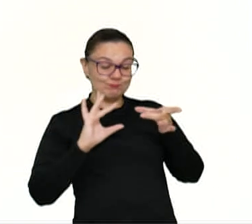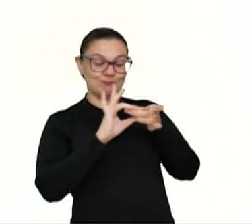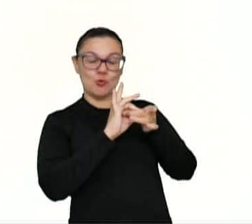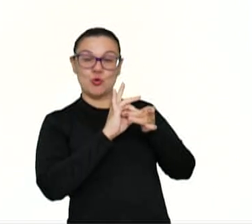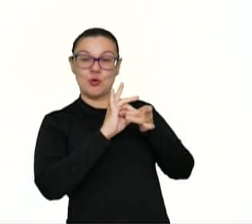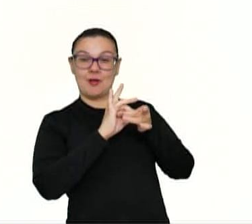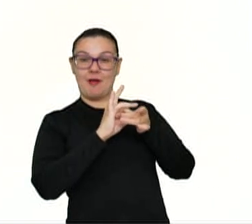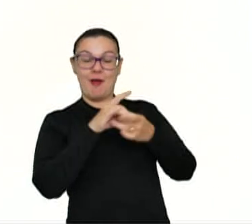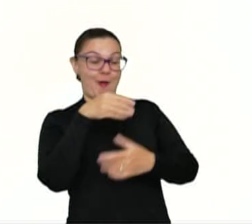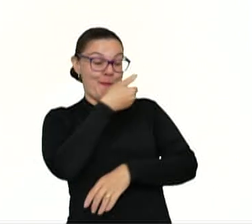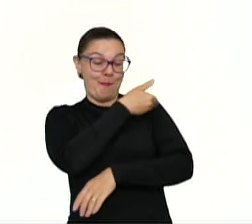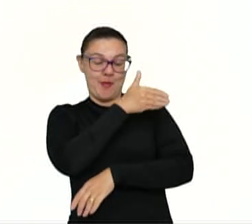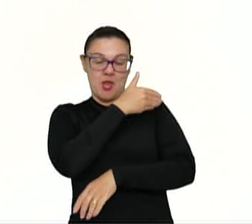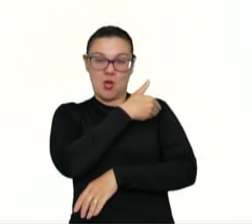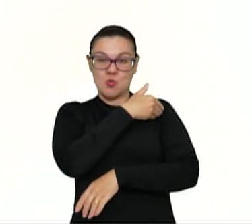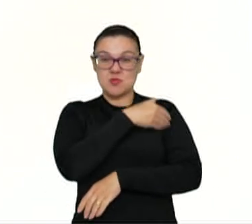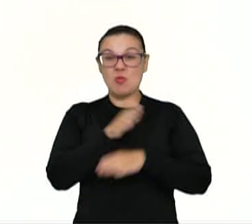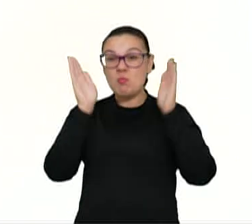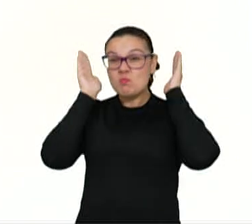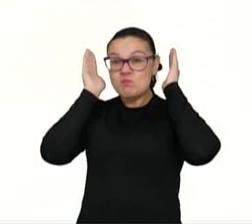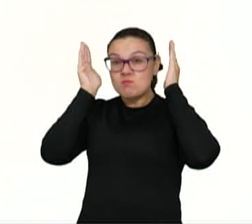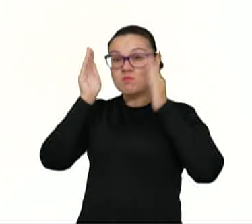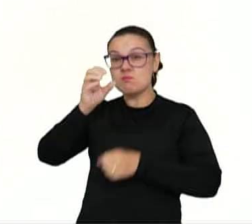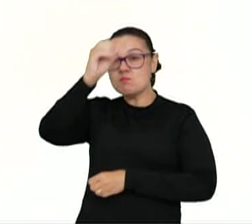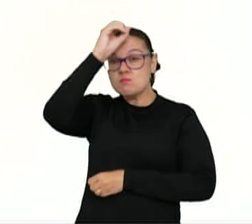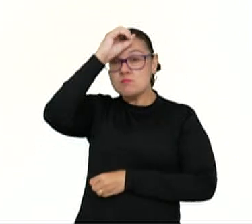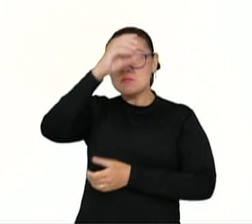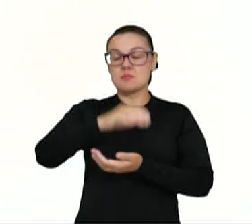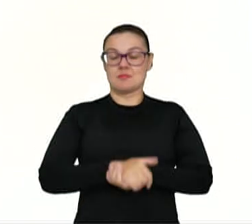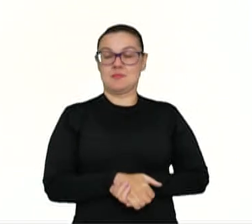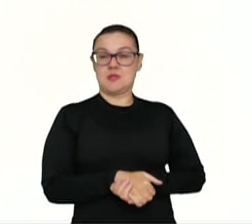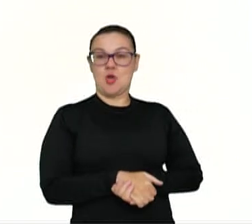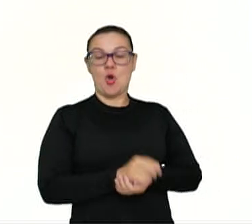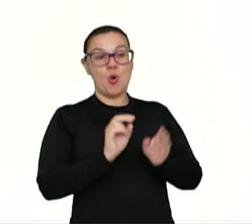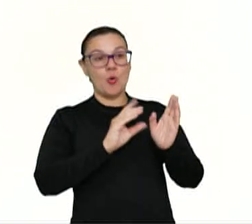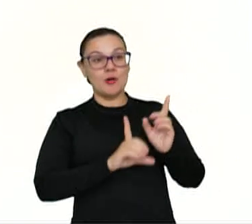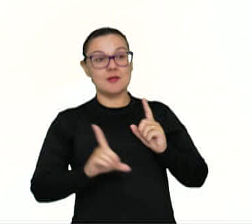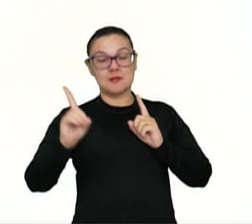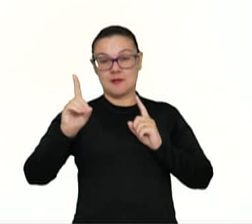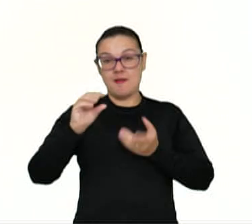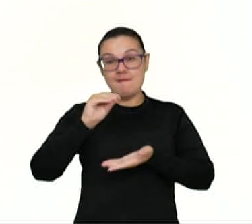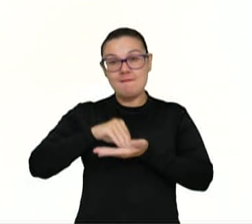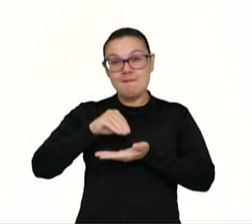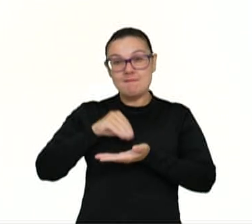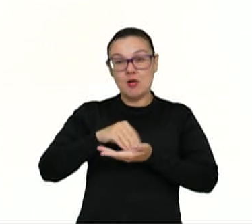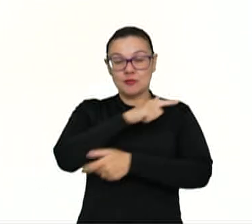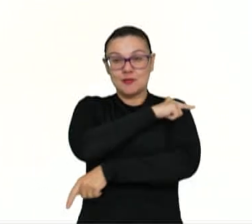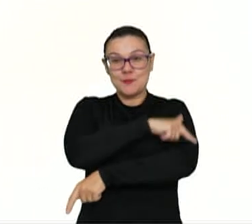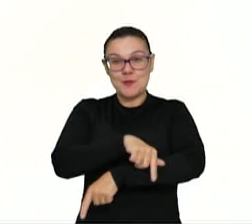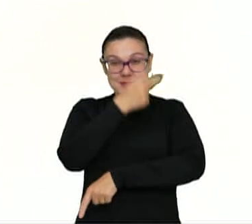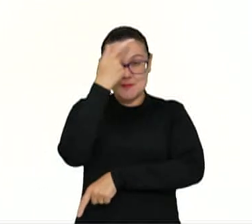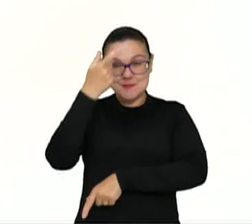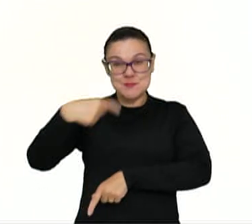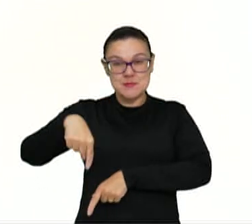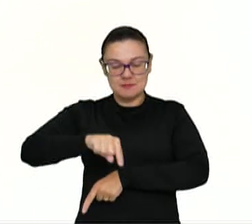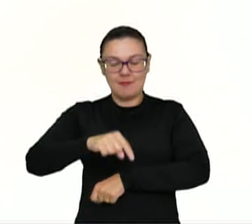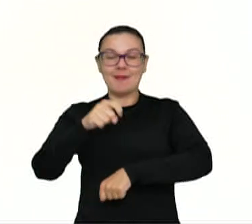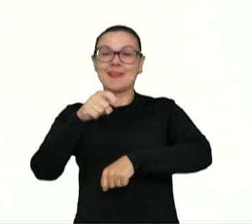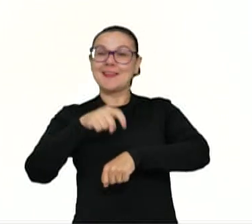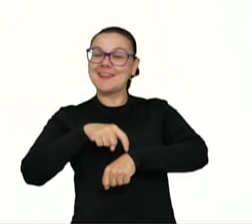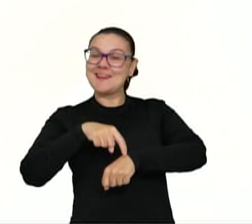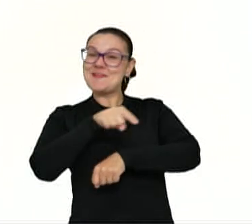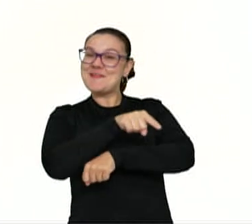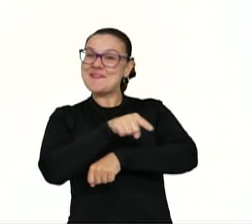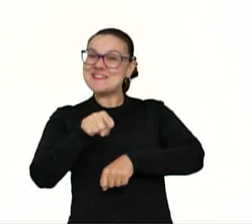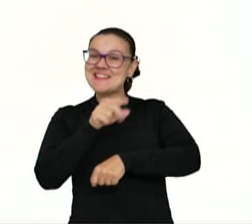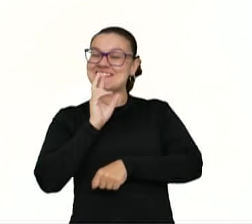preconceito à ignorância? Ou letra D, criticar a falta de educação das pessoas? Vamos ver? Vou dar um tempinho para